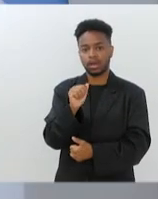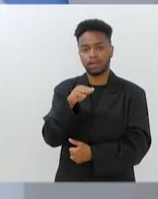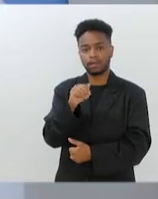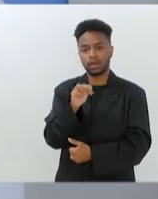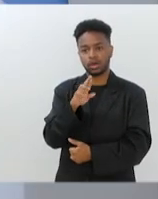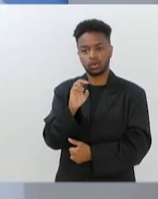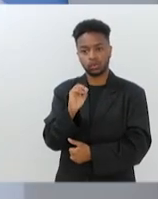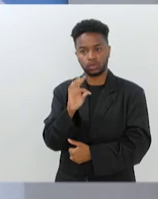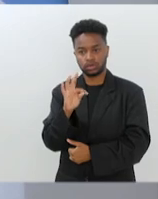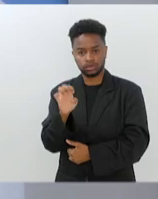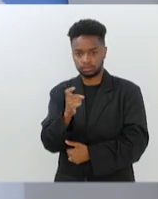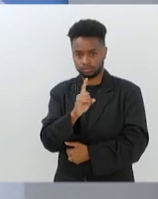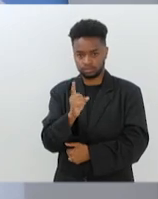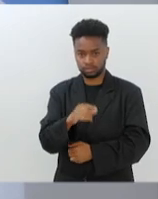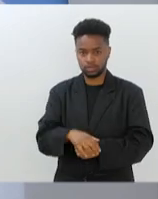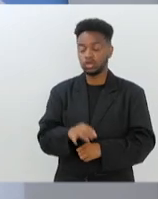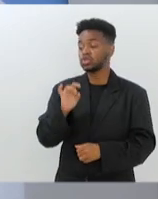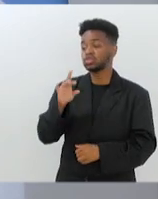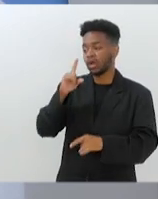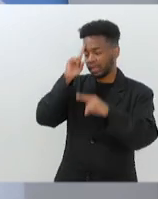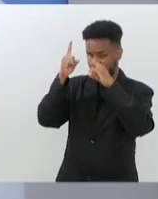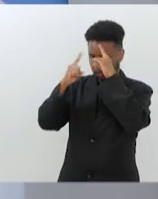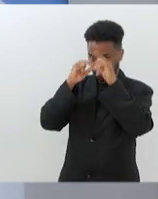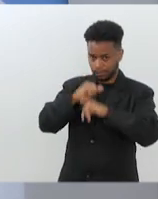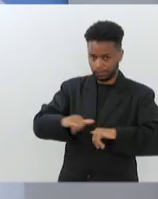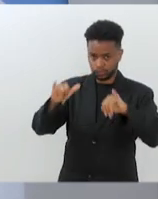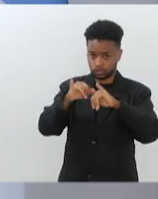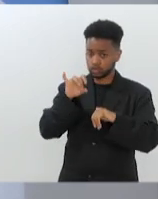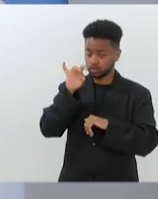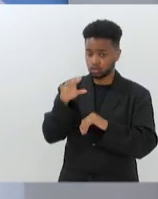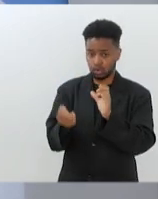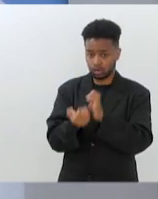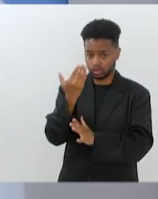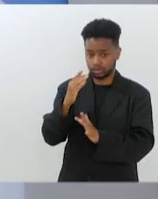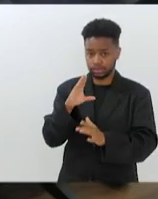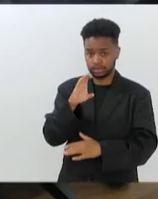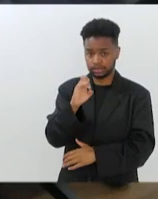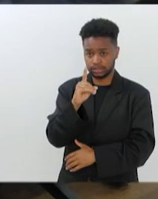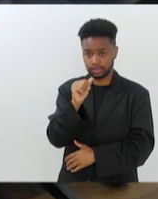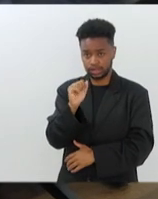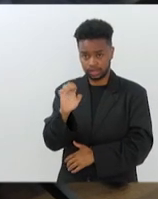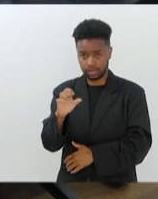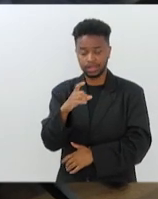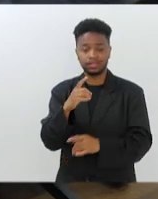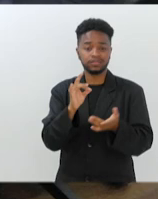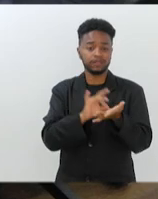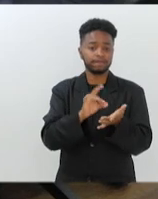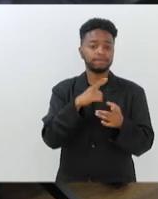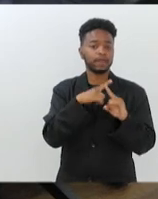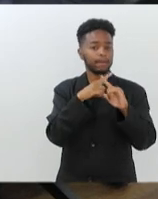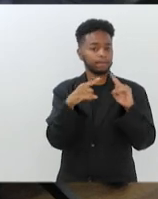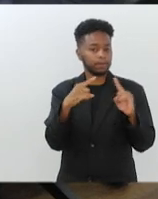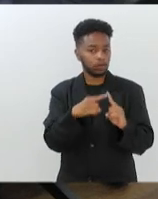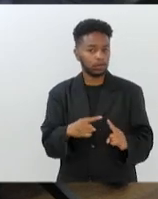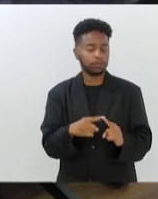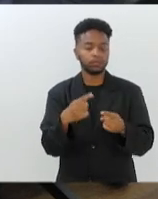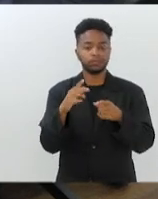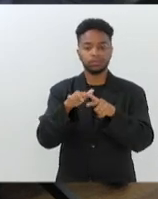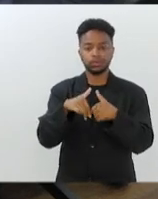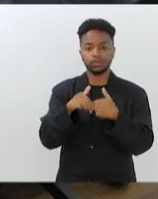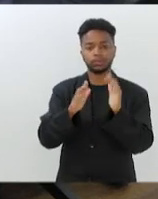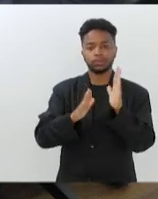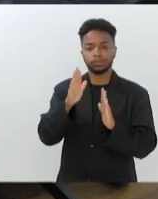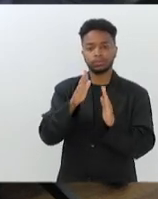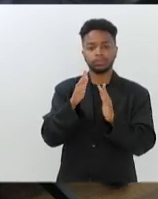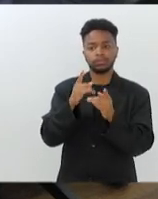essa genialidade essa genialidade da publicidade então surgiu na Ceda Na verdade eu tenho uma restrição né Por Conta do regime de